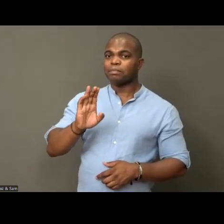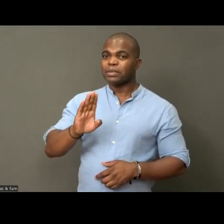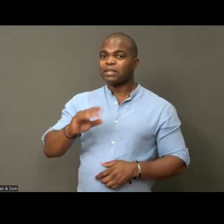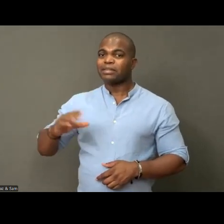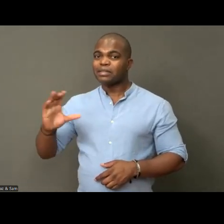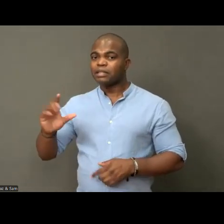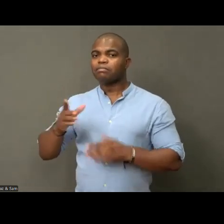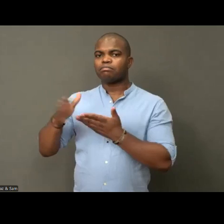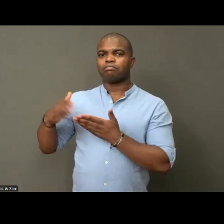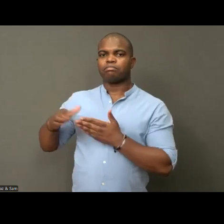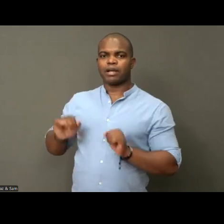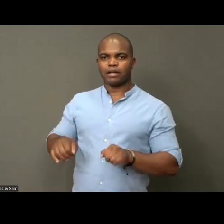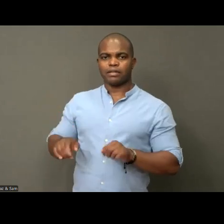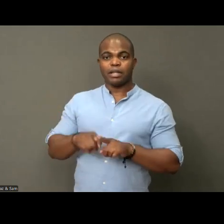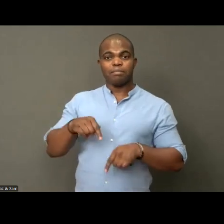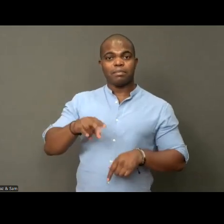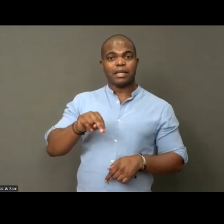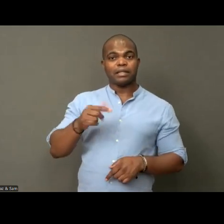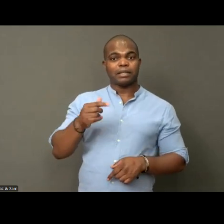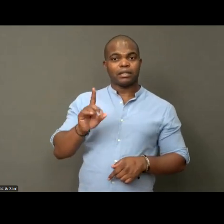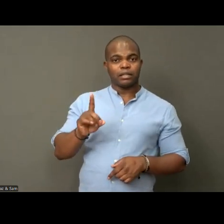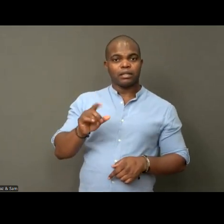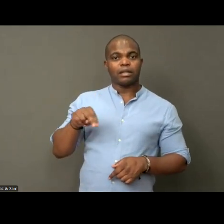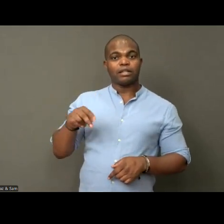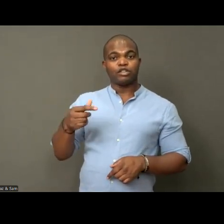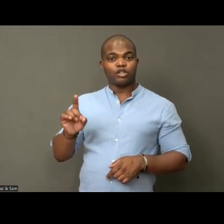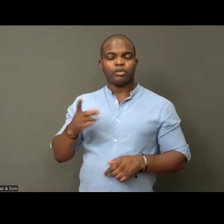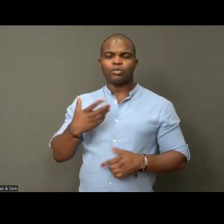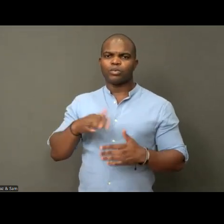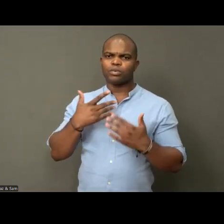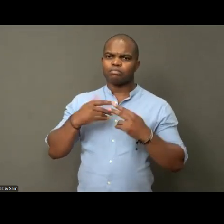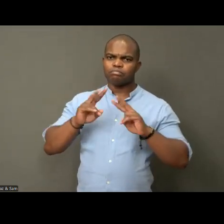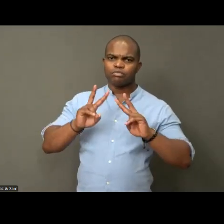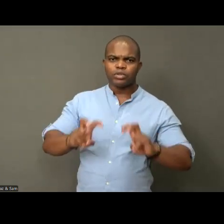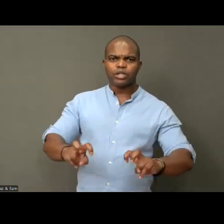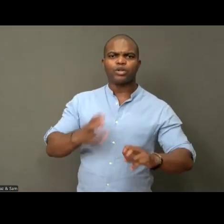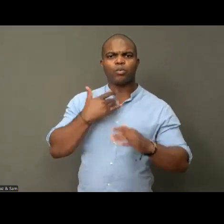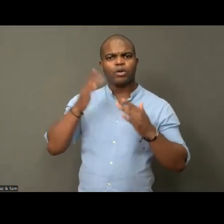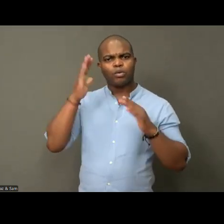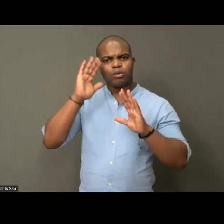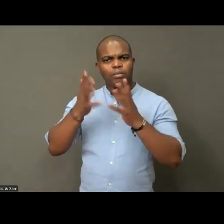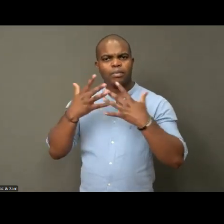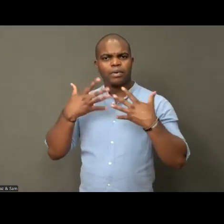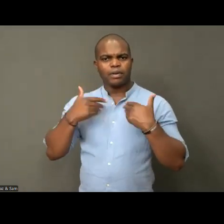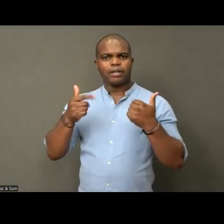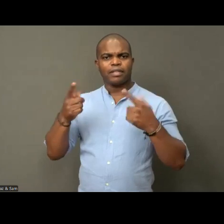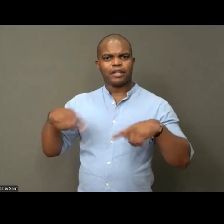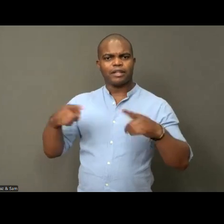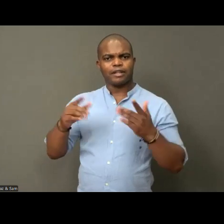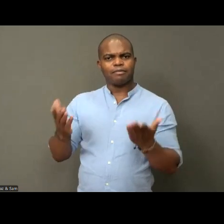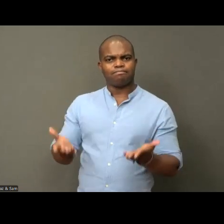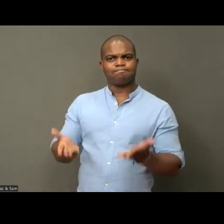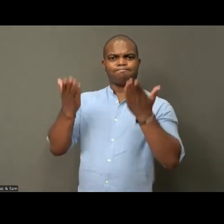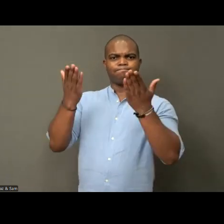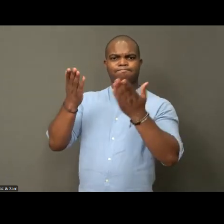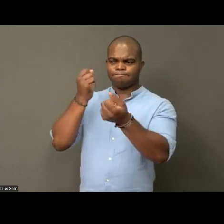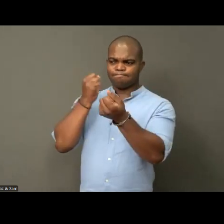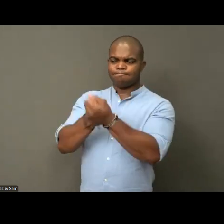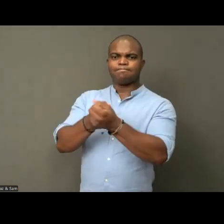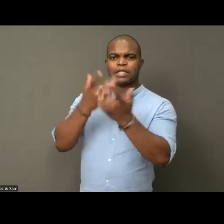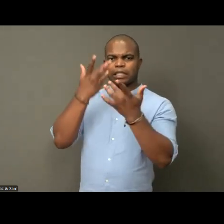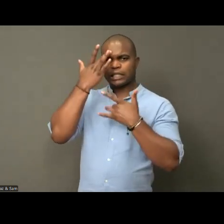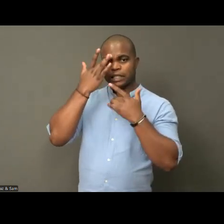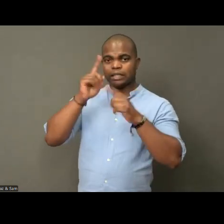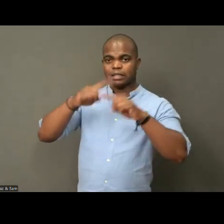para o estabelecimento desse programa, que é absolutamente crucial para instaurar a saúde global, que tem um papel importantíssimo